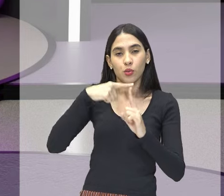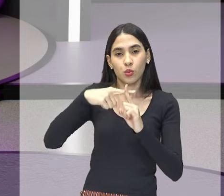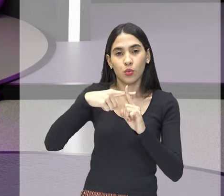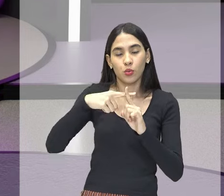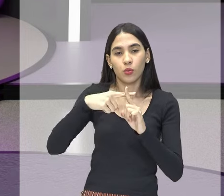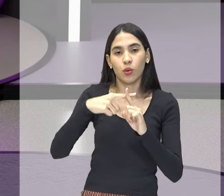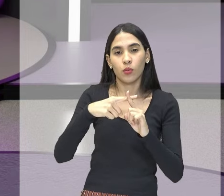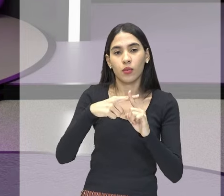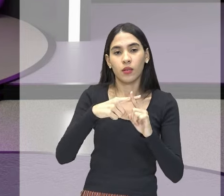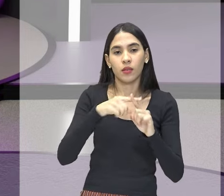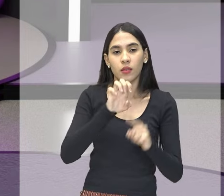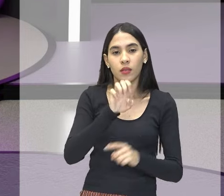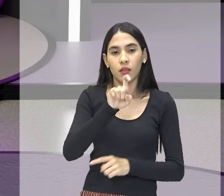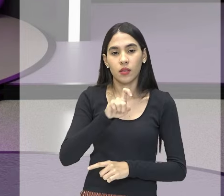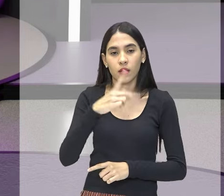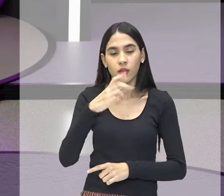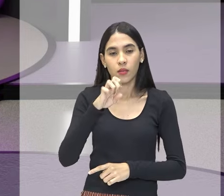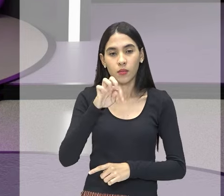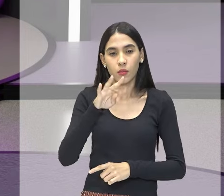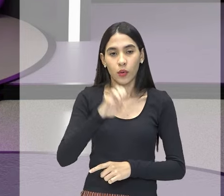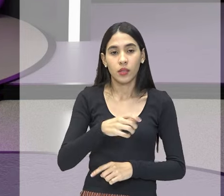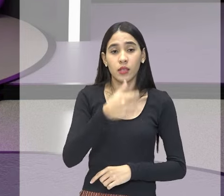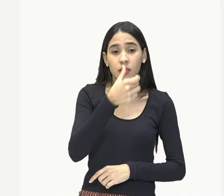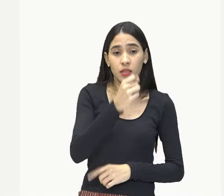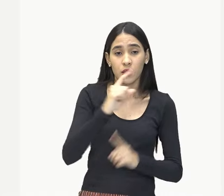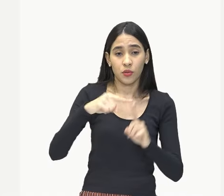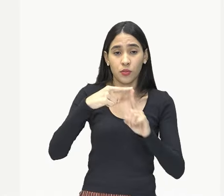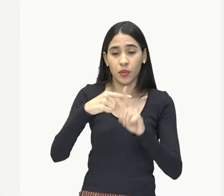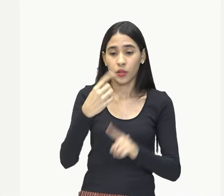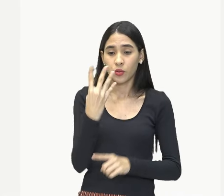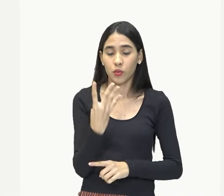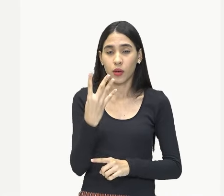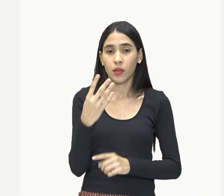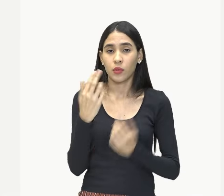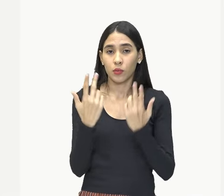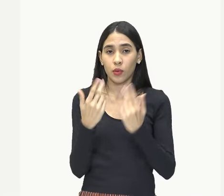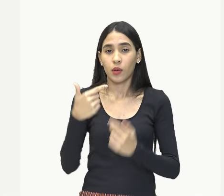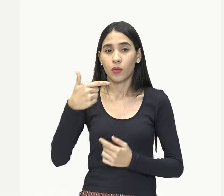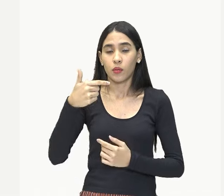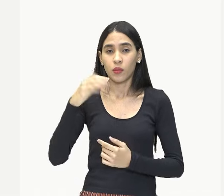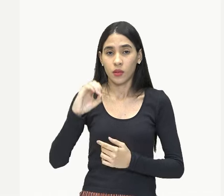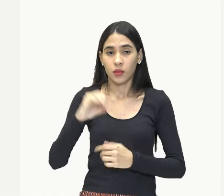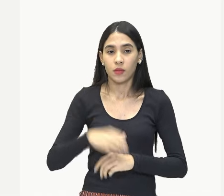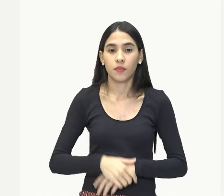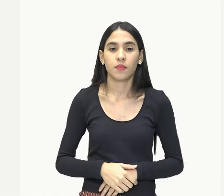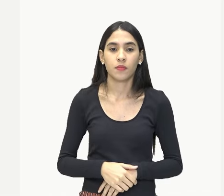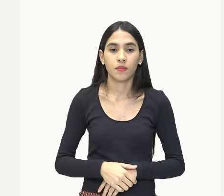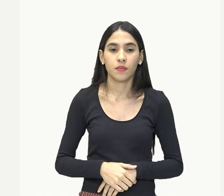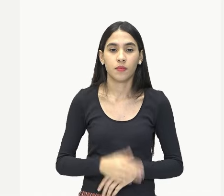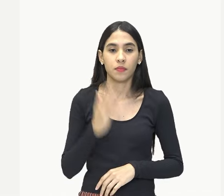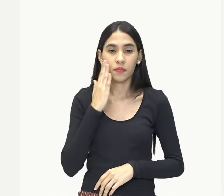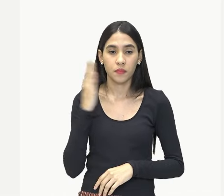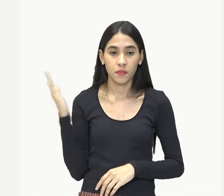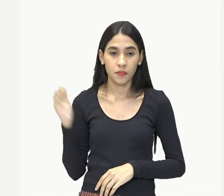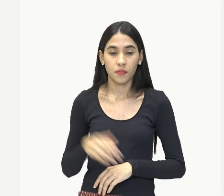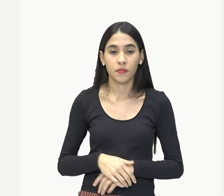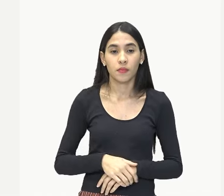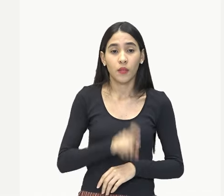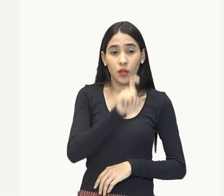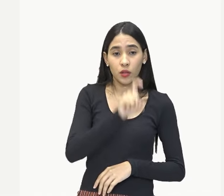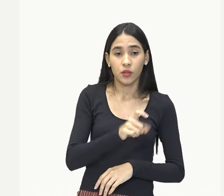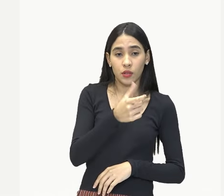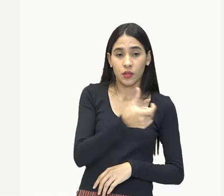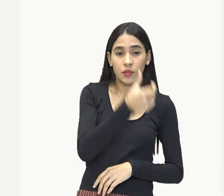4, 10. O segundo exemplo, x a sexta dividido por x a quarta, perceba a parte